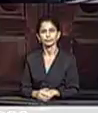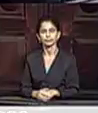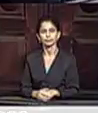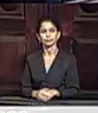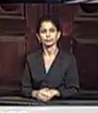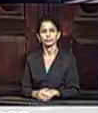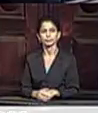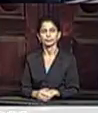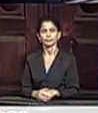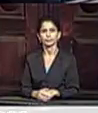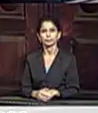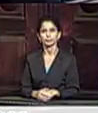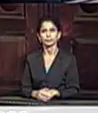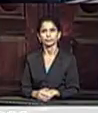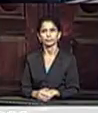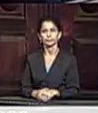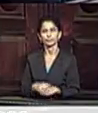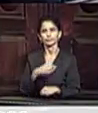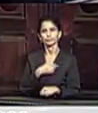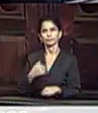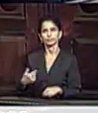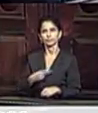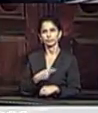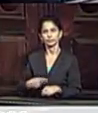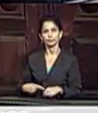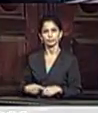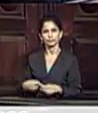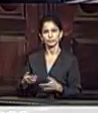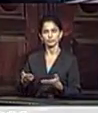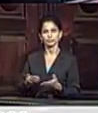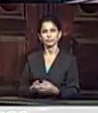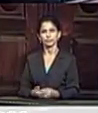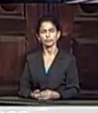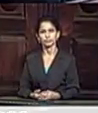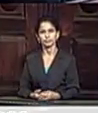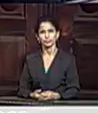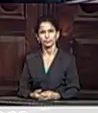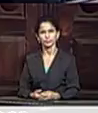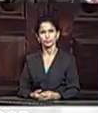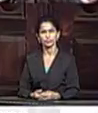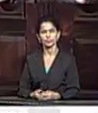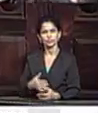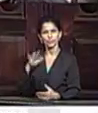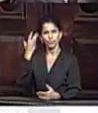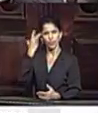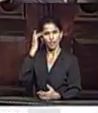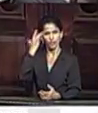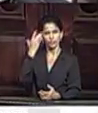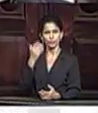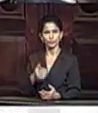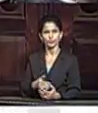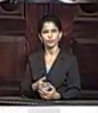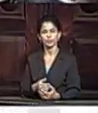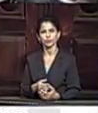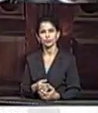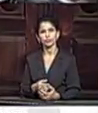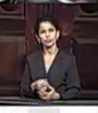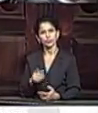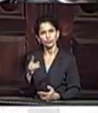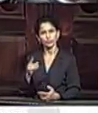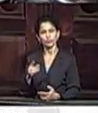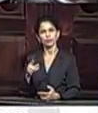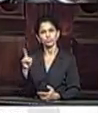É o seu mesmo. Senhor presidente, é evidente que eu acho que é